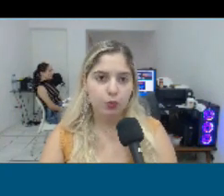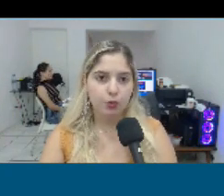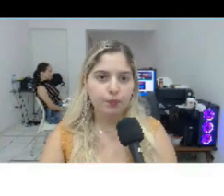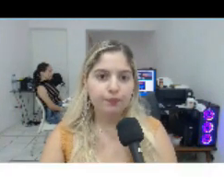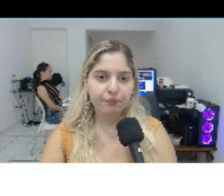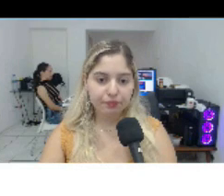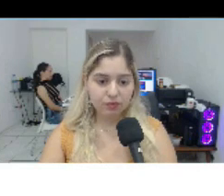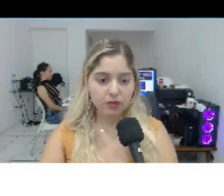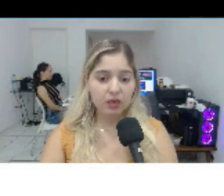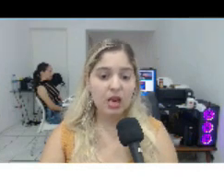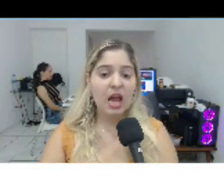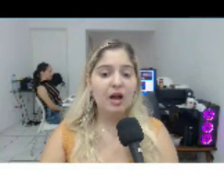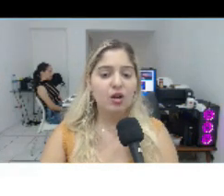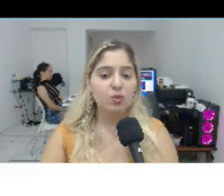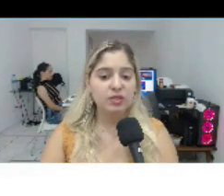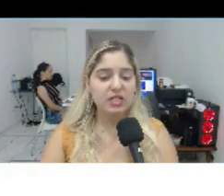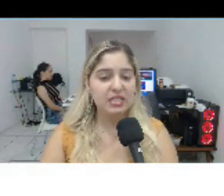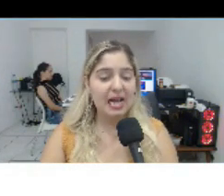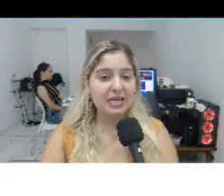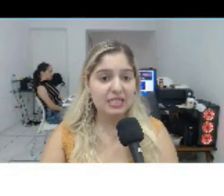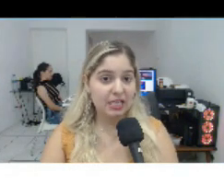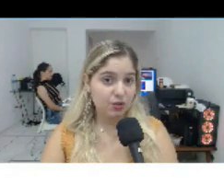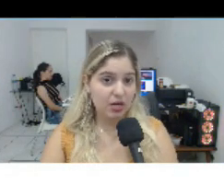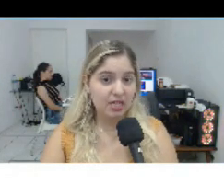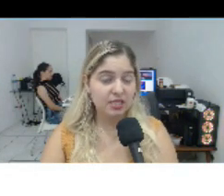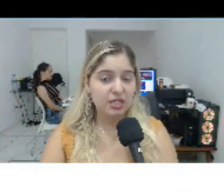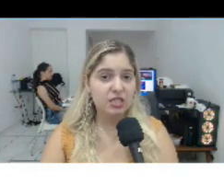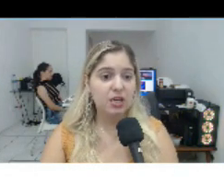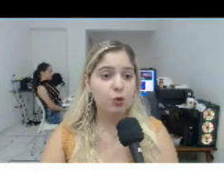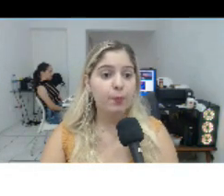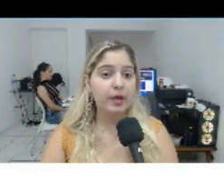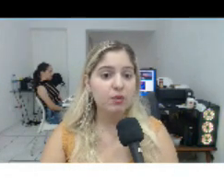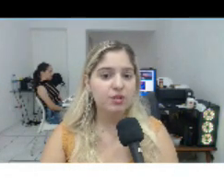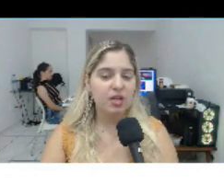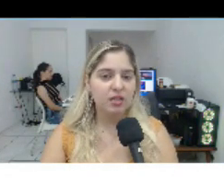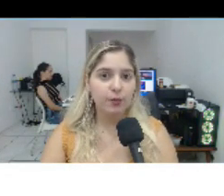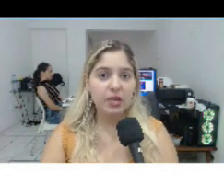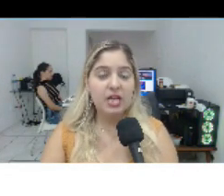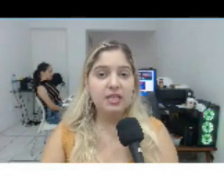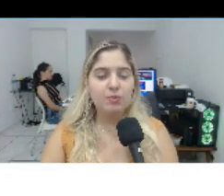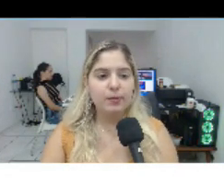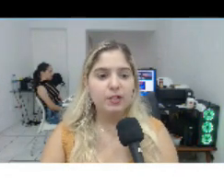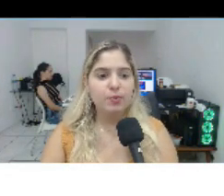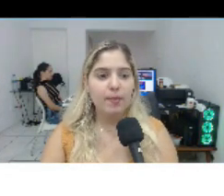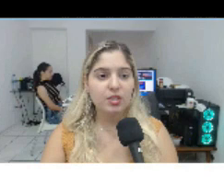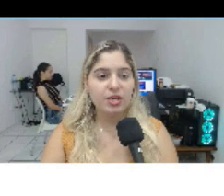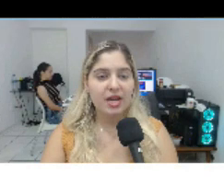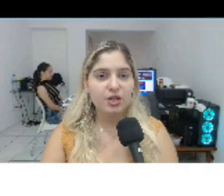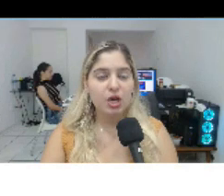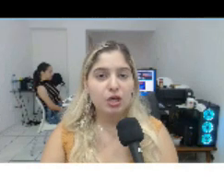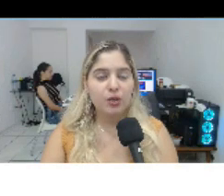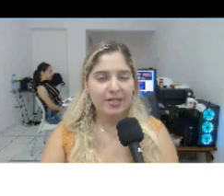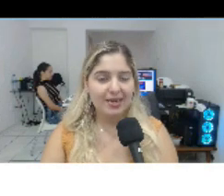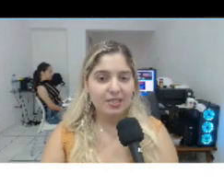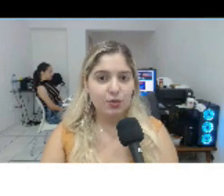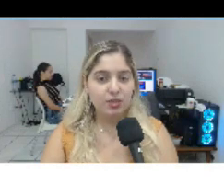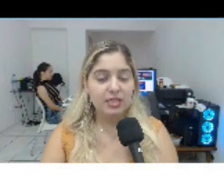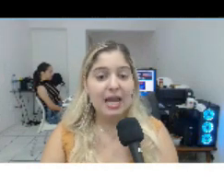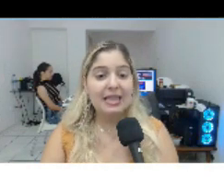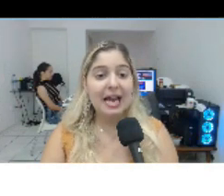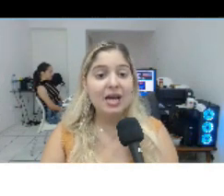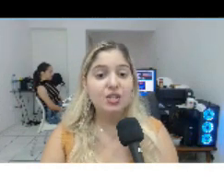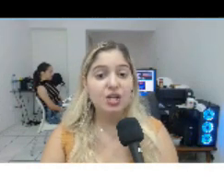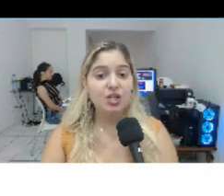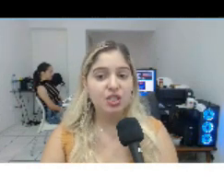Léo Couto. Agora com os destaques nacionais, iniciando pelo Estadão, temos a principal manchete sobre as